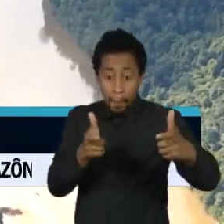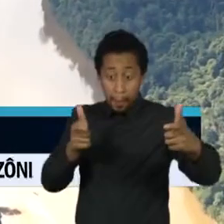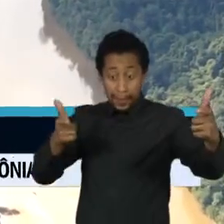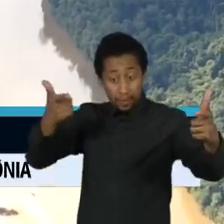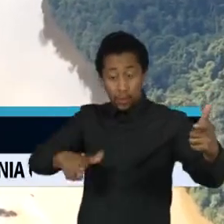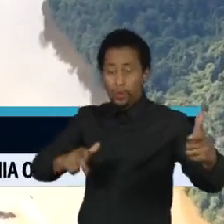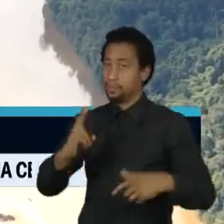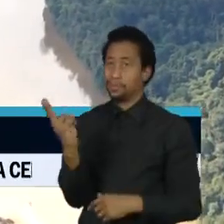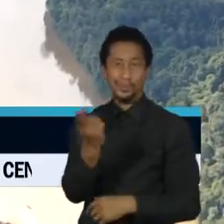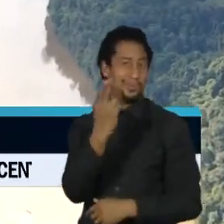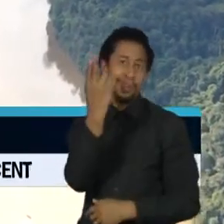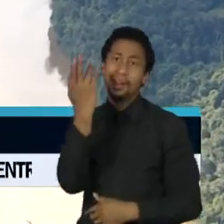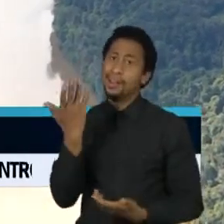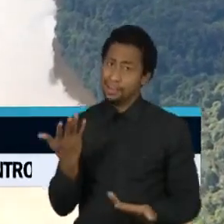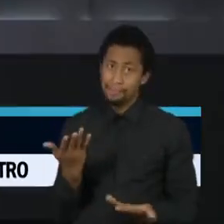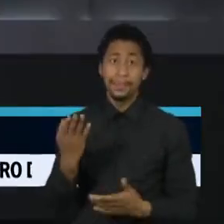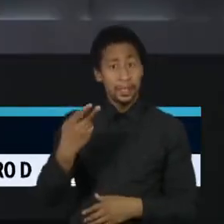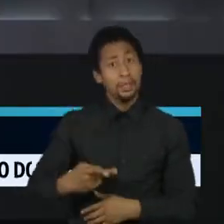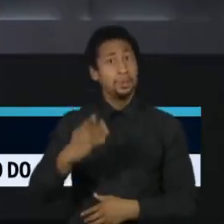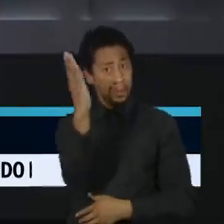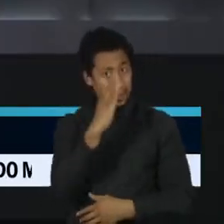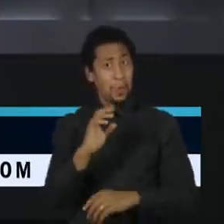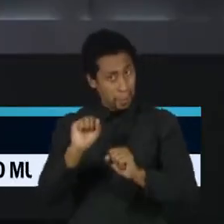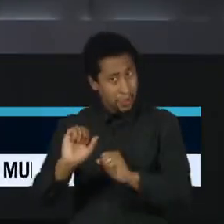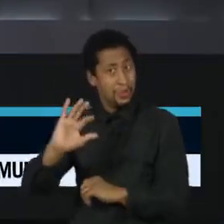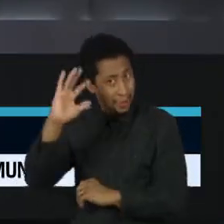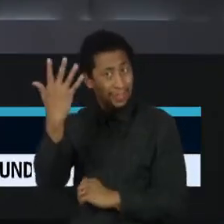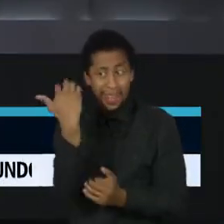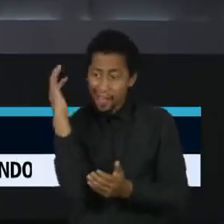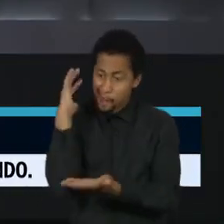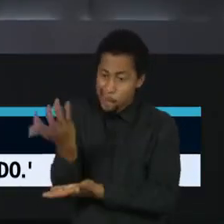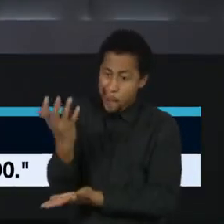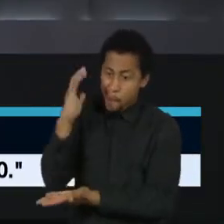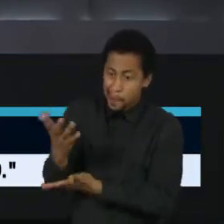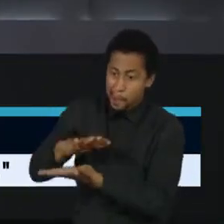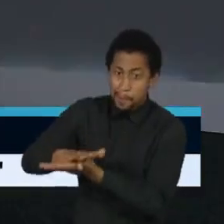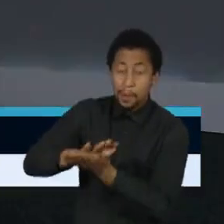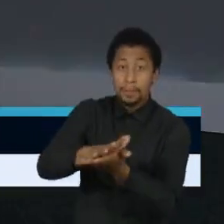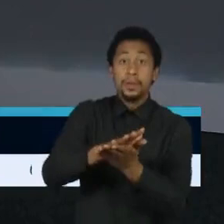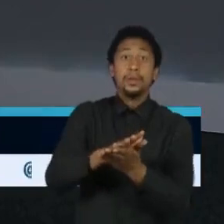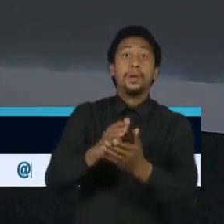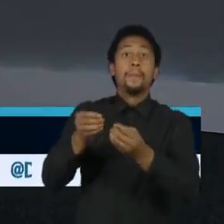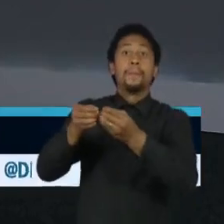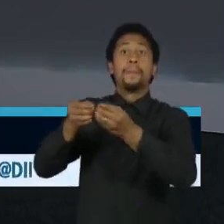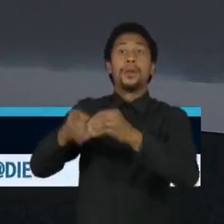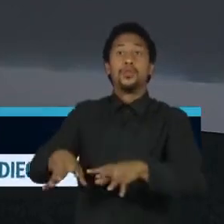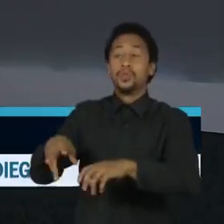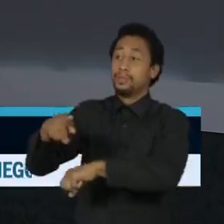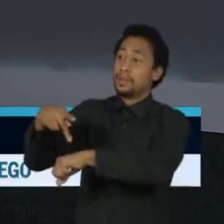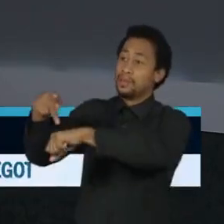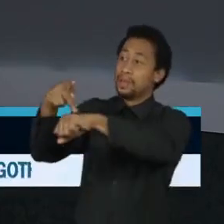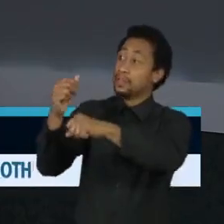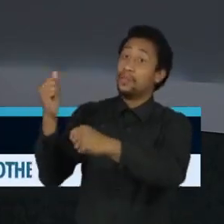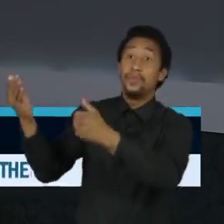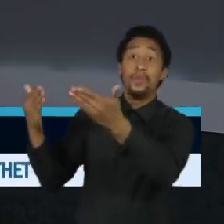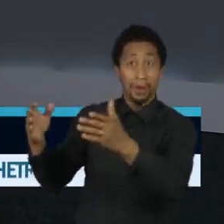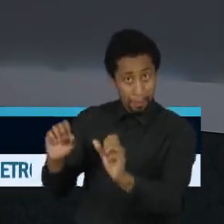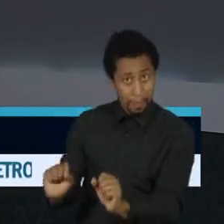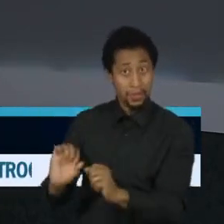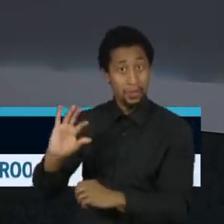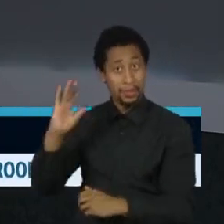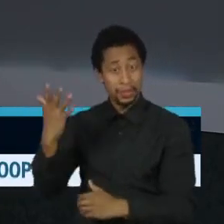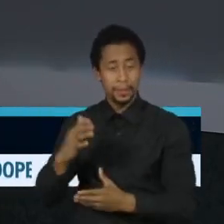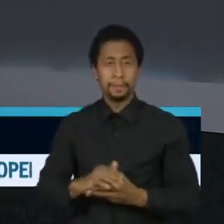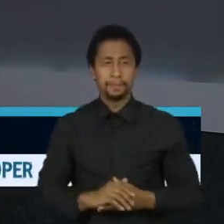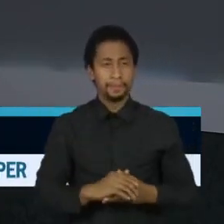pode alcançar, né, pode ecoar em outros mundos. Essa semana também foram feitas novas